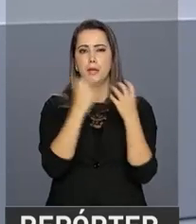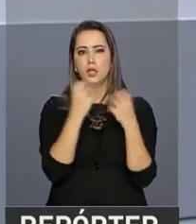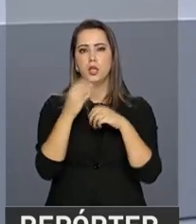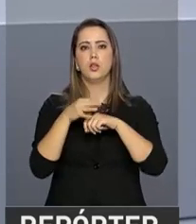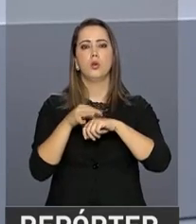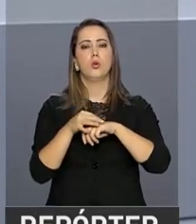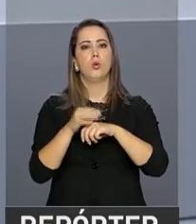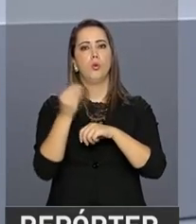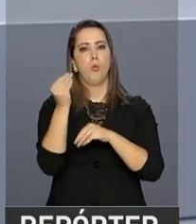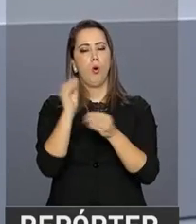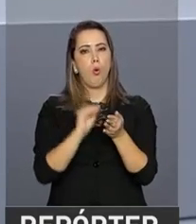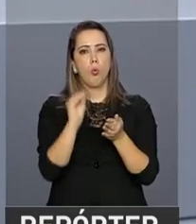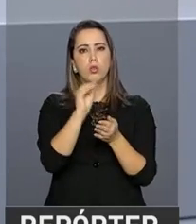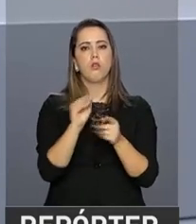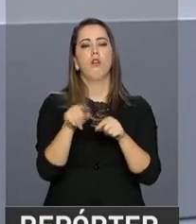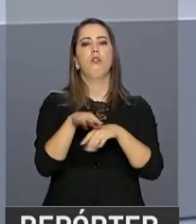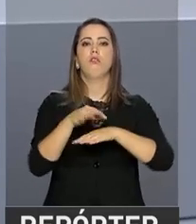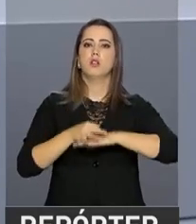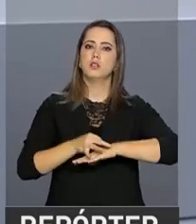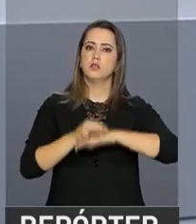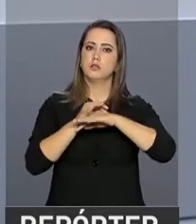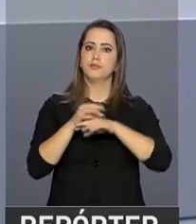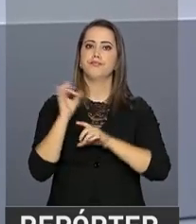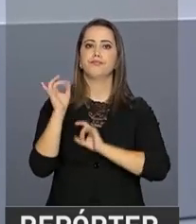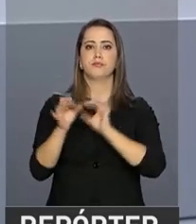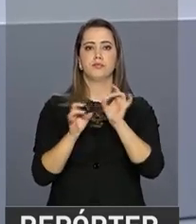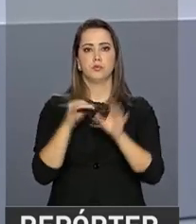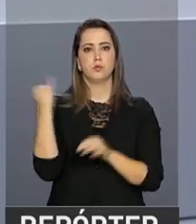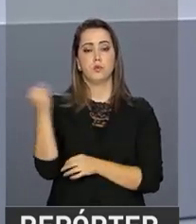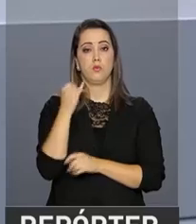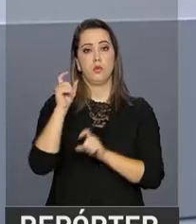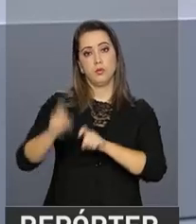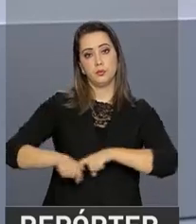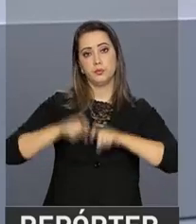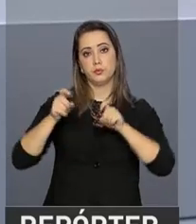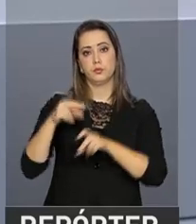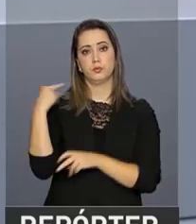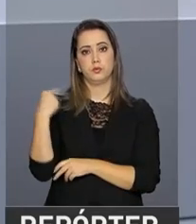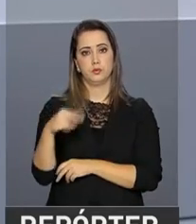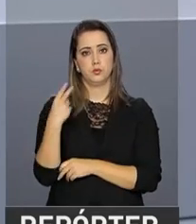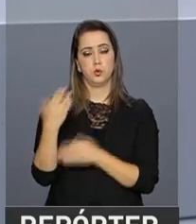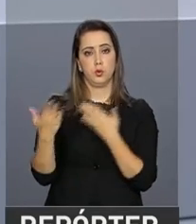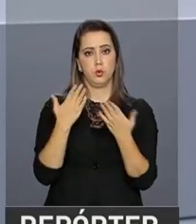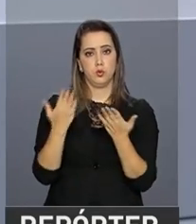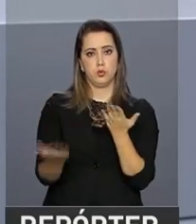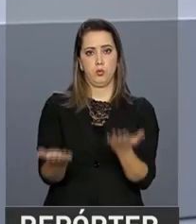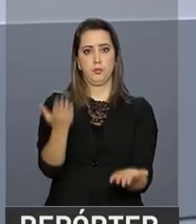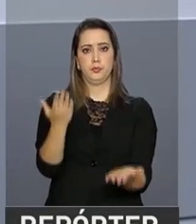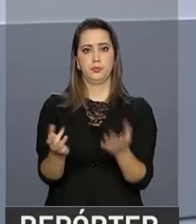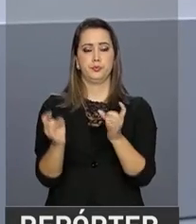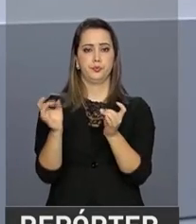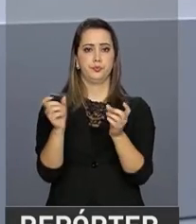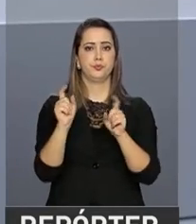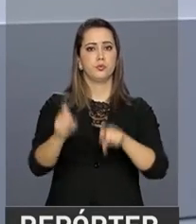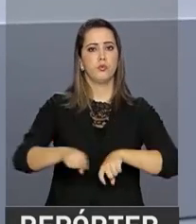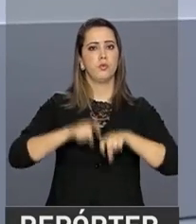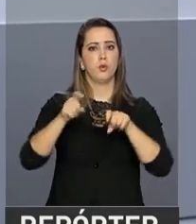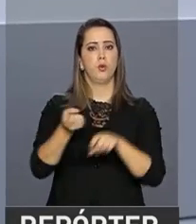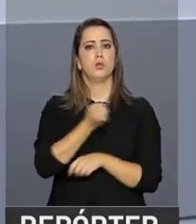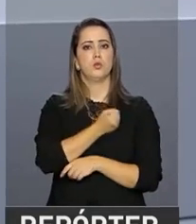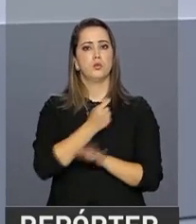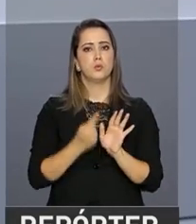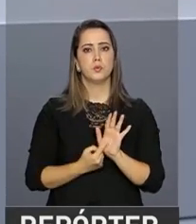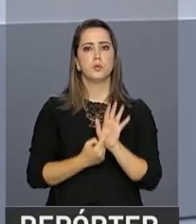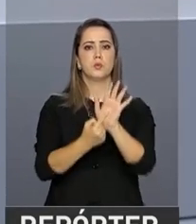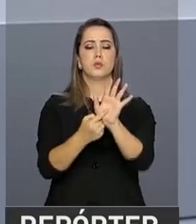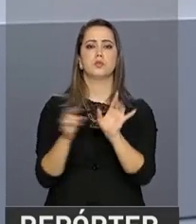destaques das exportações do agronegócio em novembro de acordo com a balança comercial do agronegócio os dados mostram que